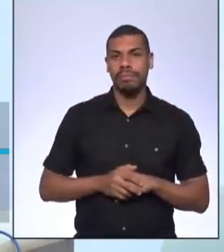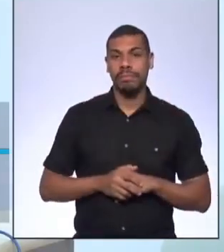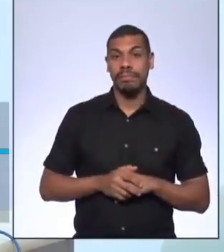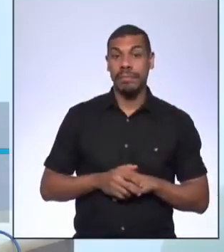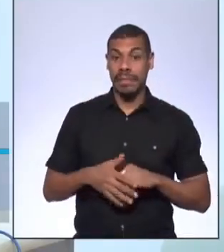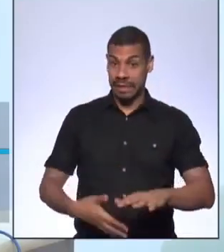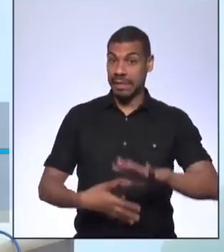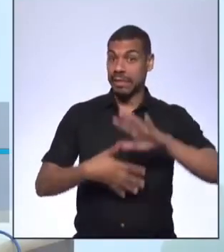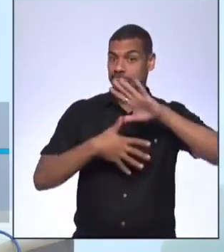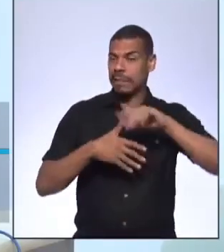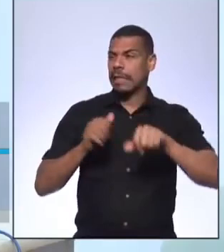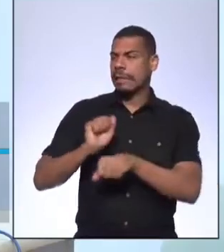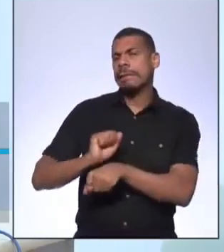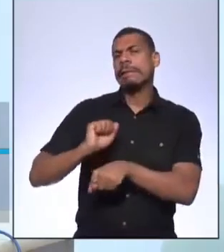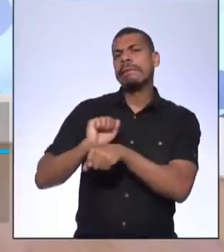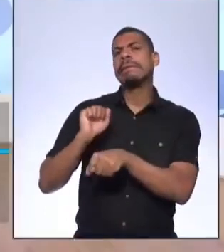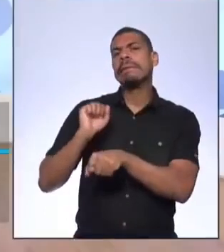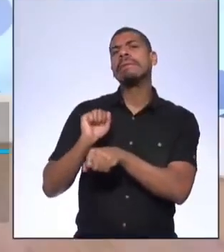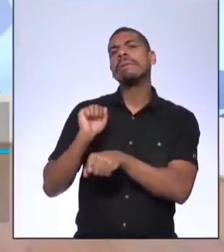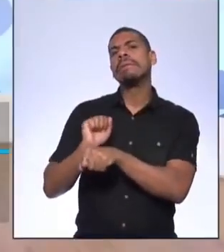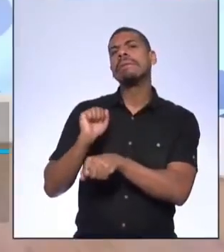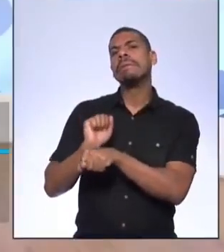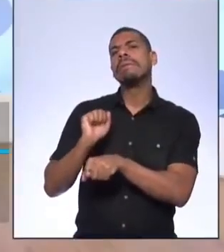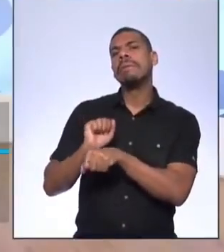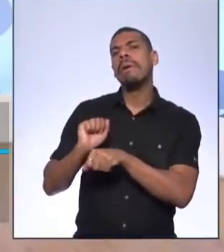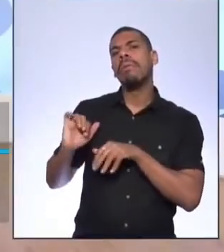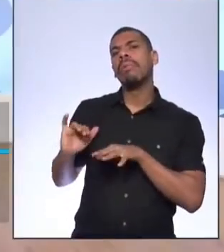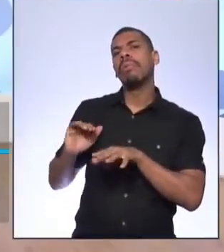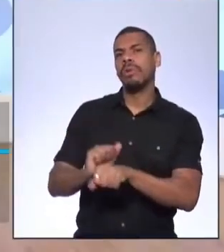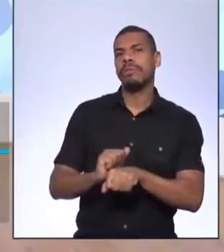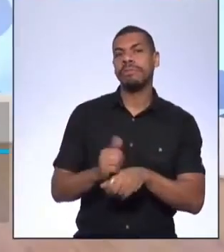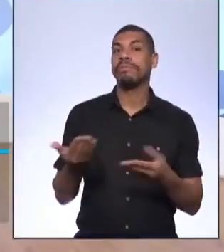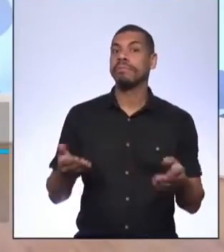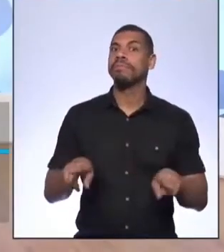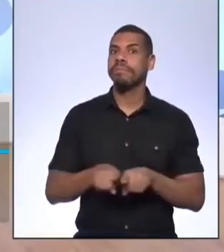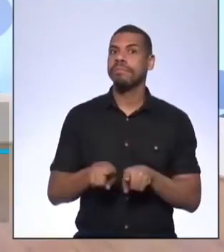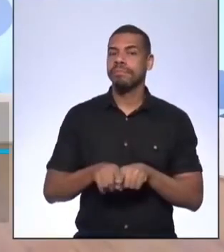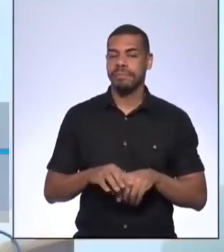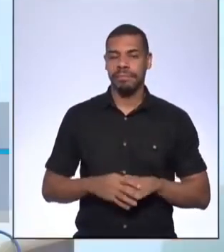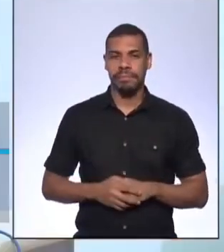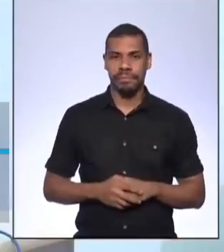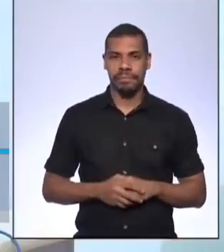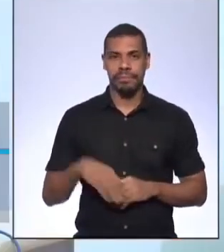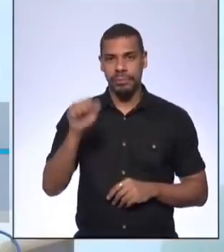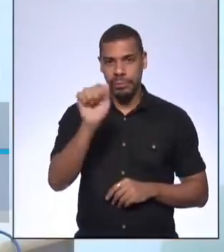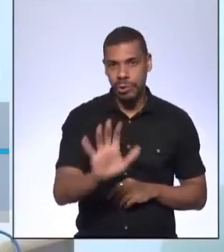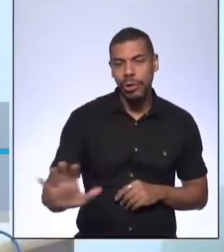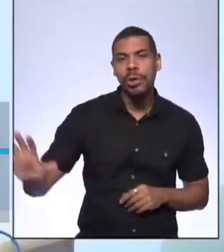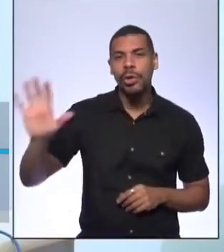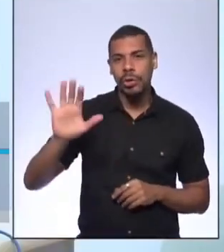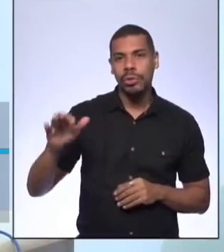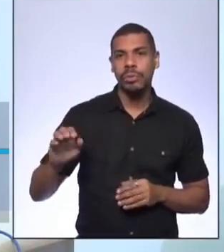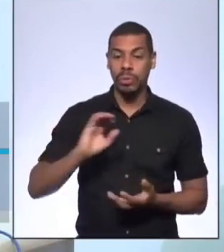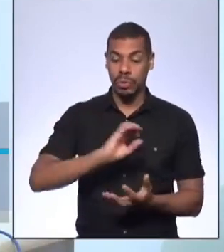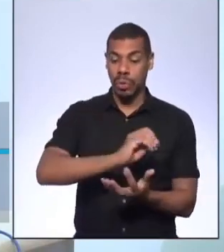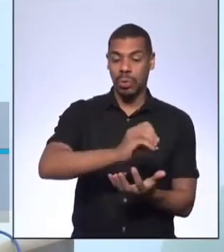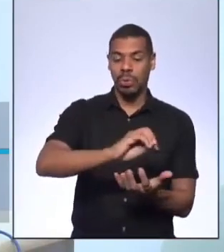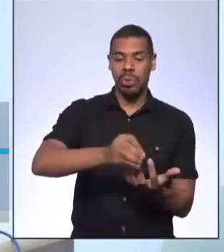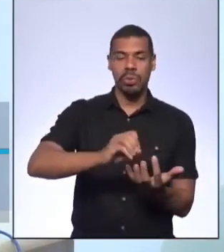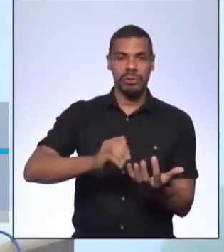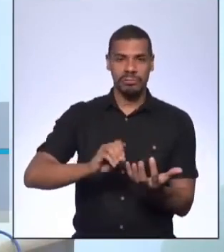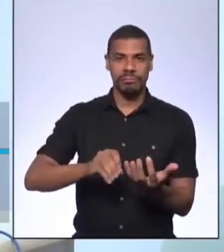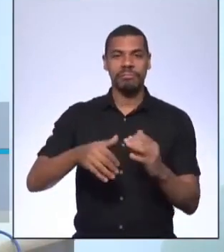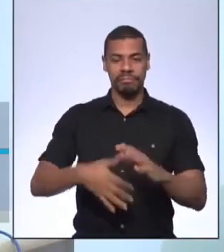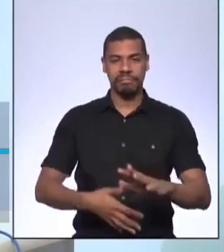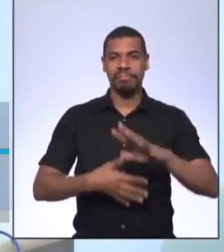estavam aqui esperando, né, pacificamente, passivamente, a chegada dos europeus no continente. Não é verdade, eles já